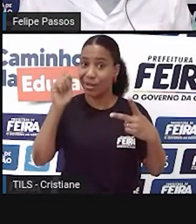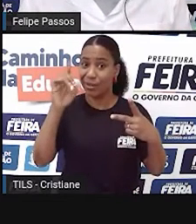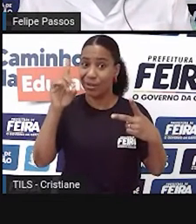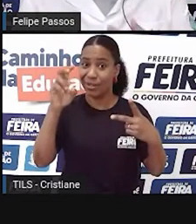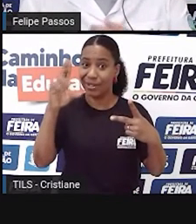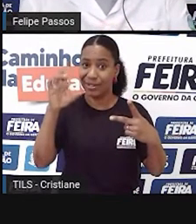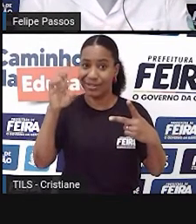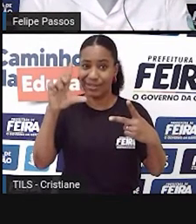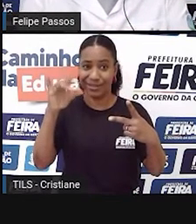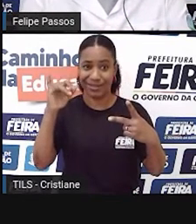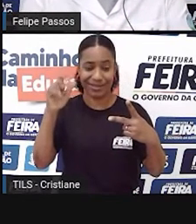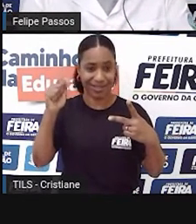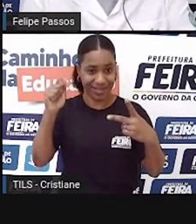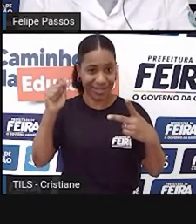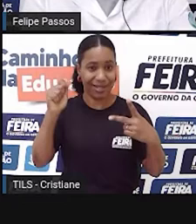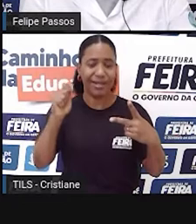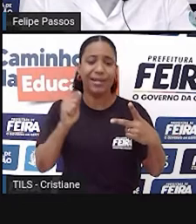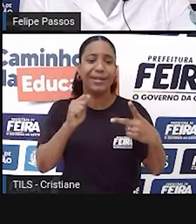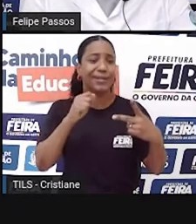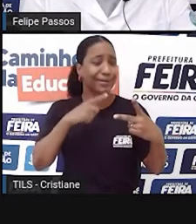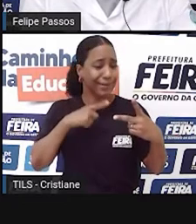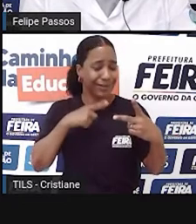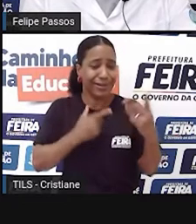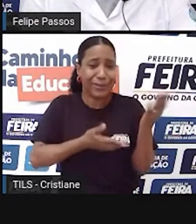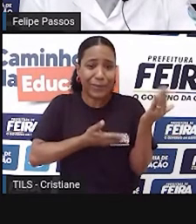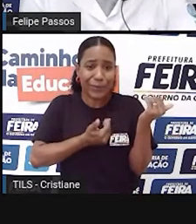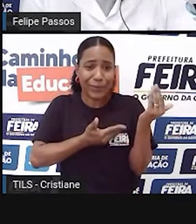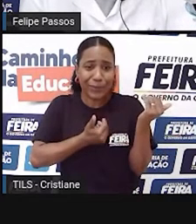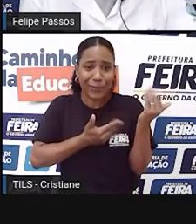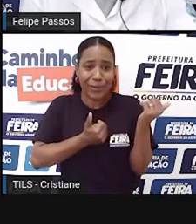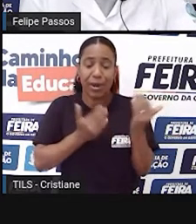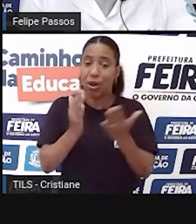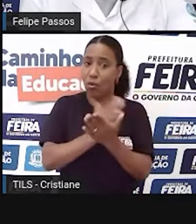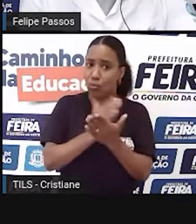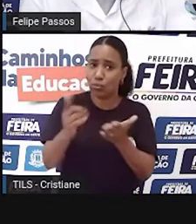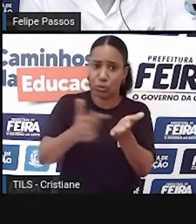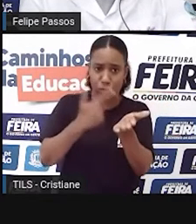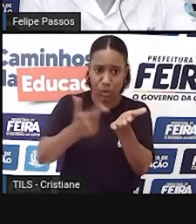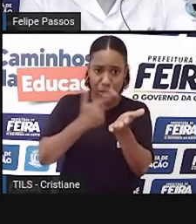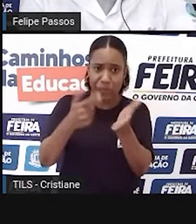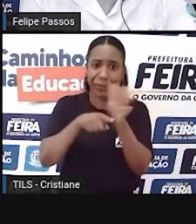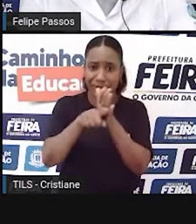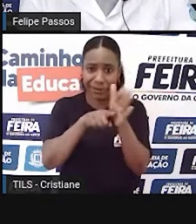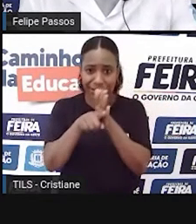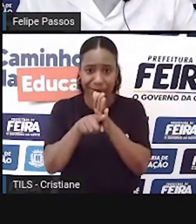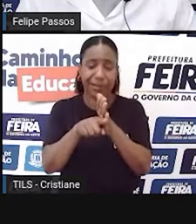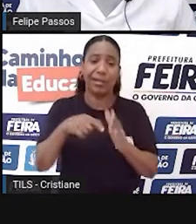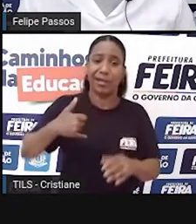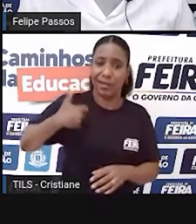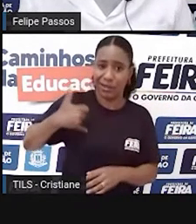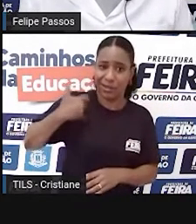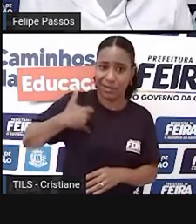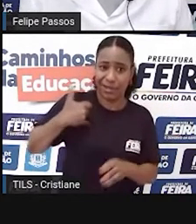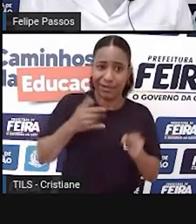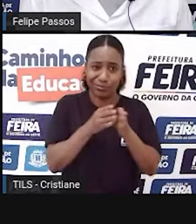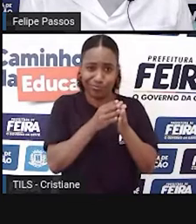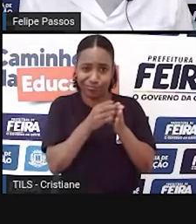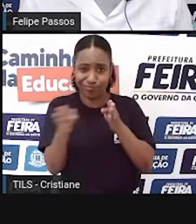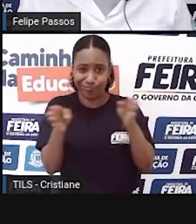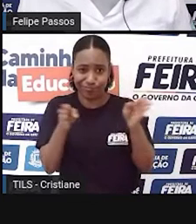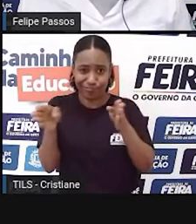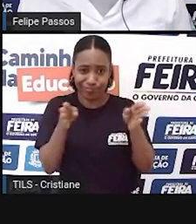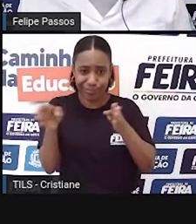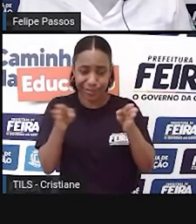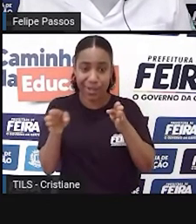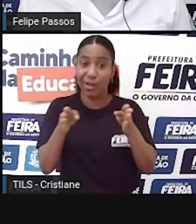vai discordar, vai ter material que vai trazer datas diferentes, né, idades diferentes, mas geralmente é um período entre